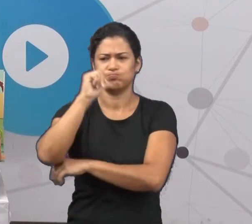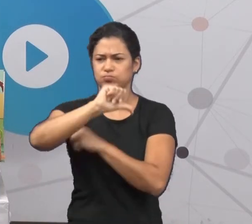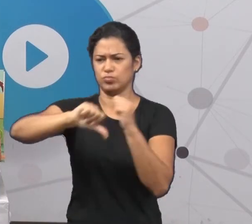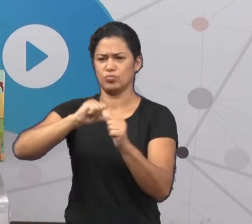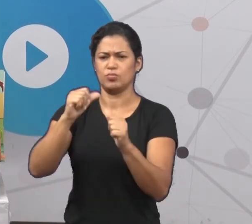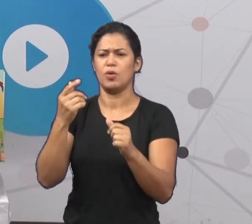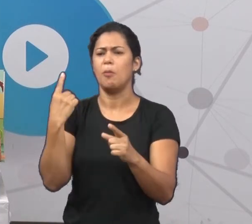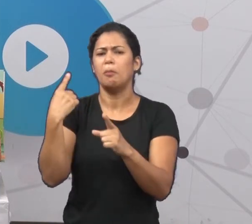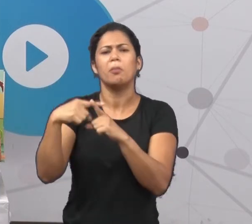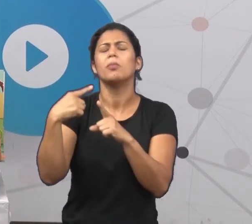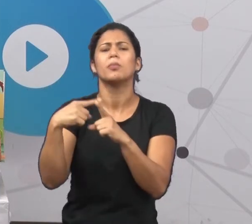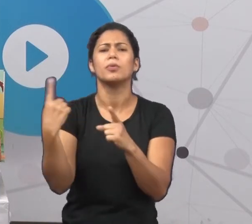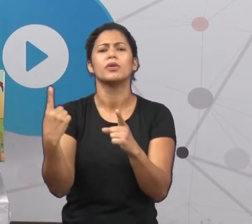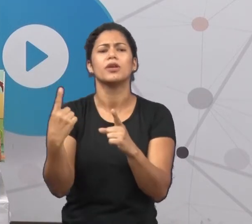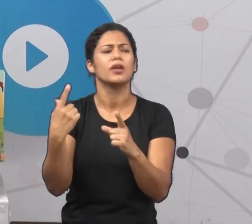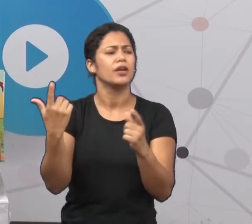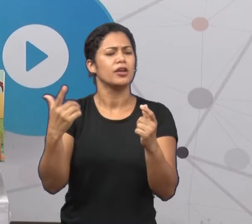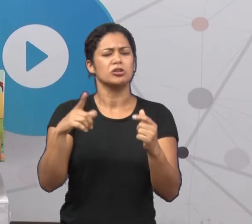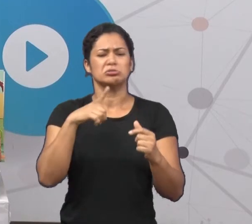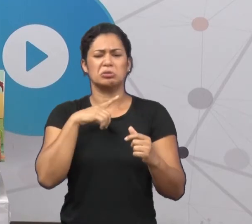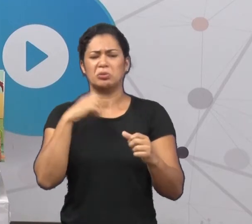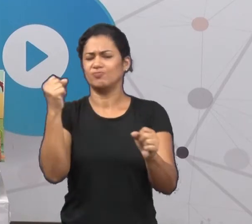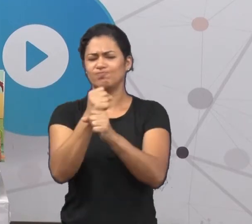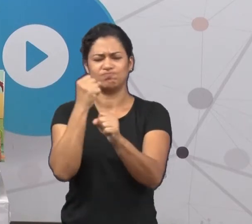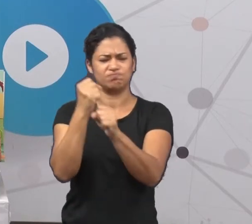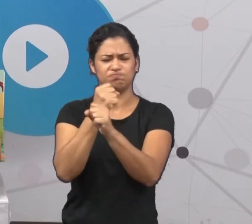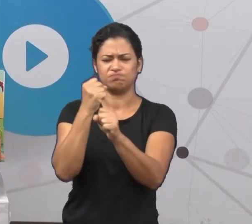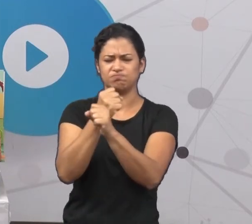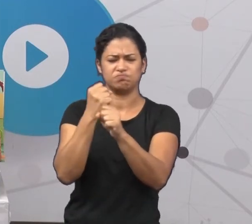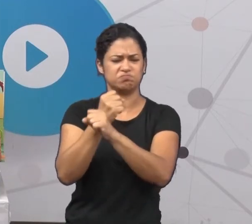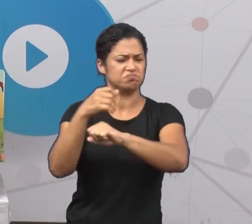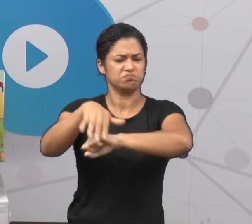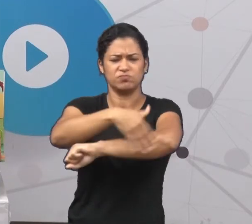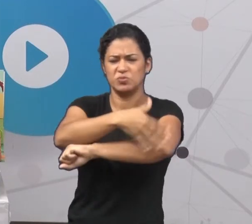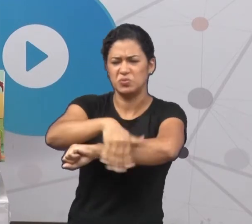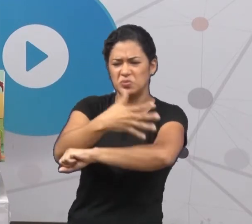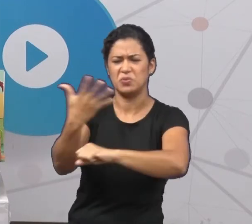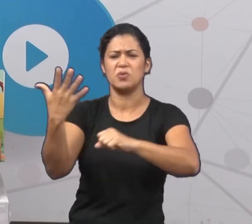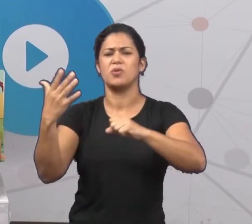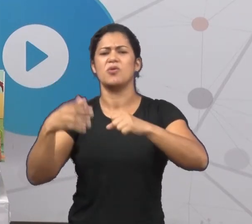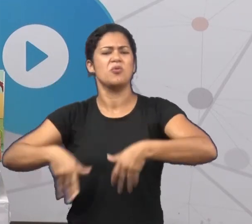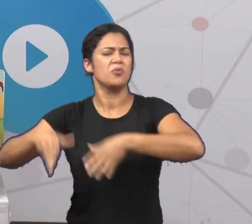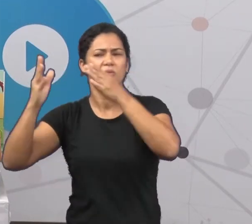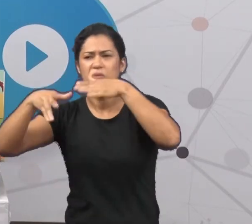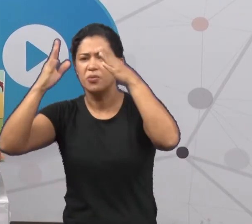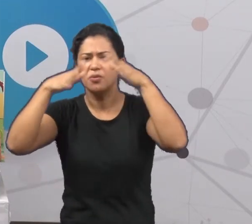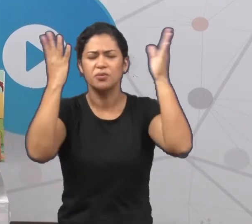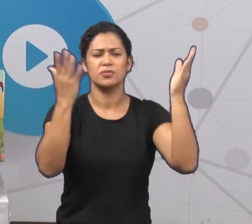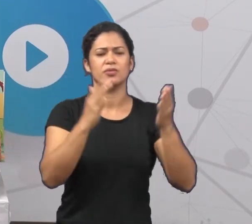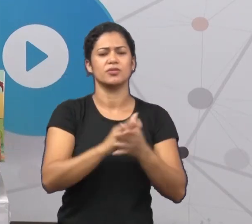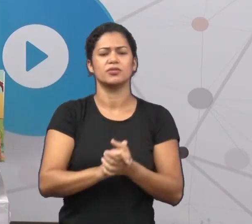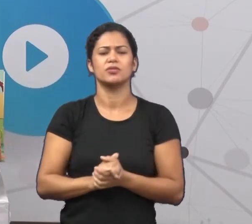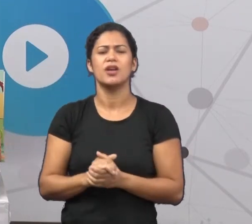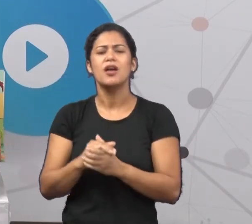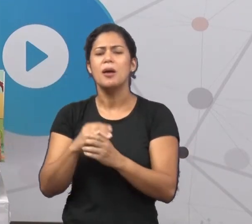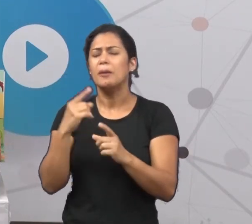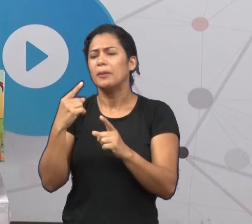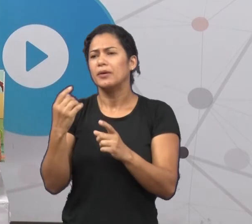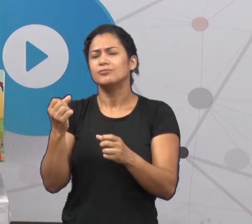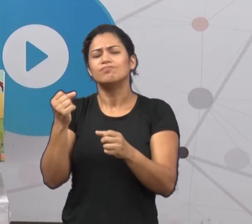transformada. Tem muitas construções e isso fez com que essas